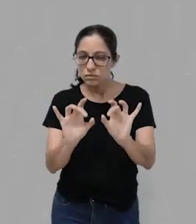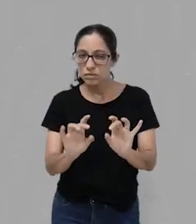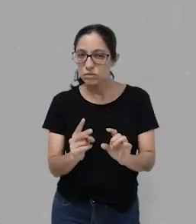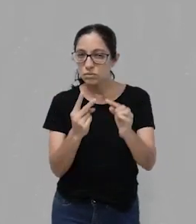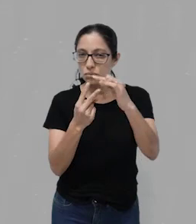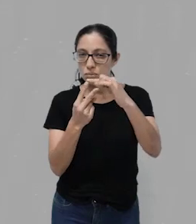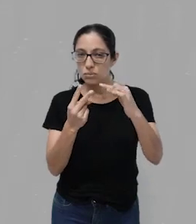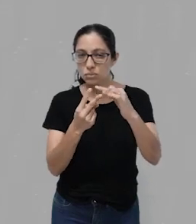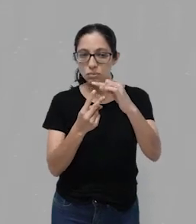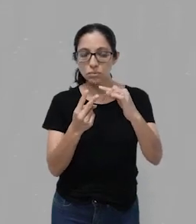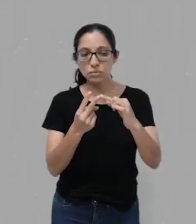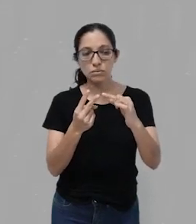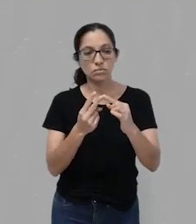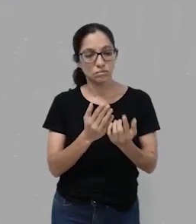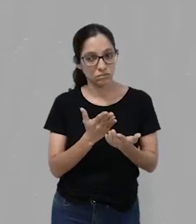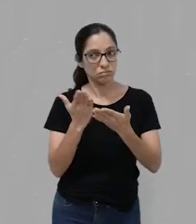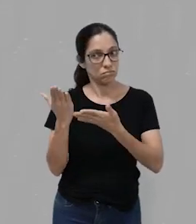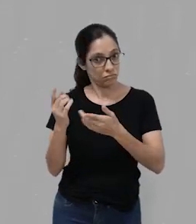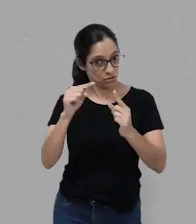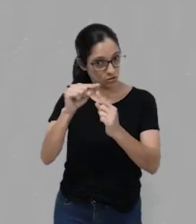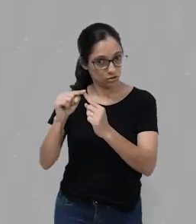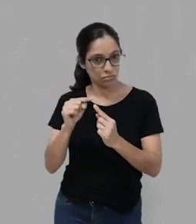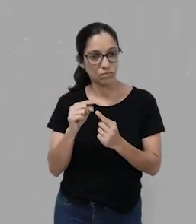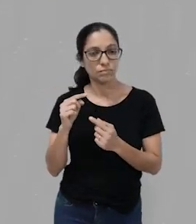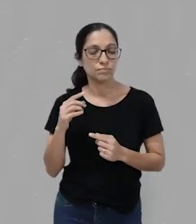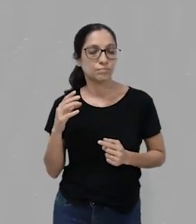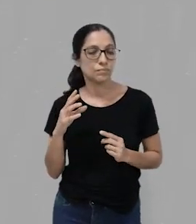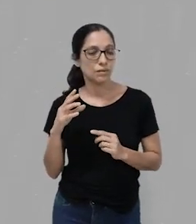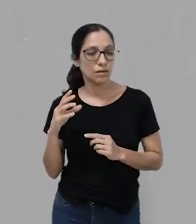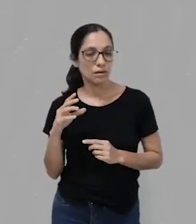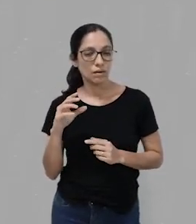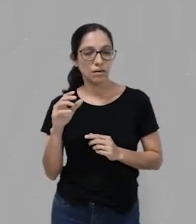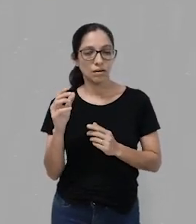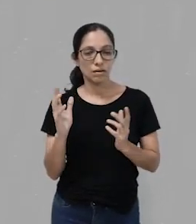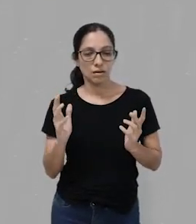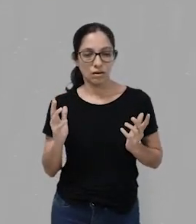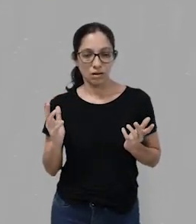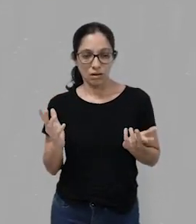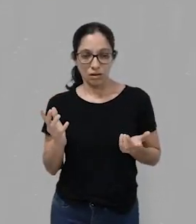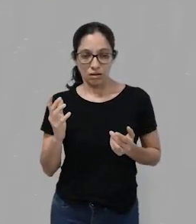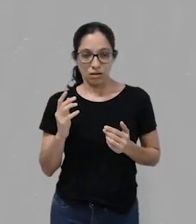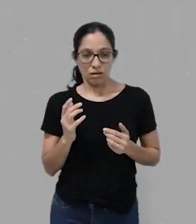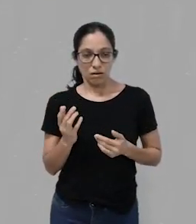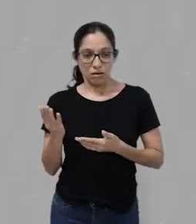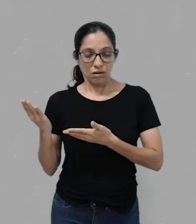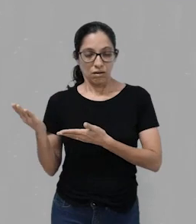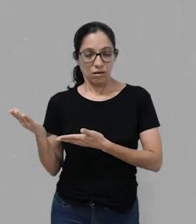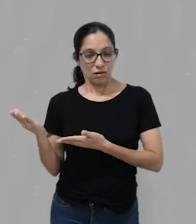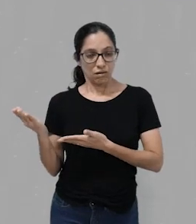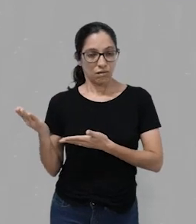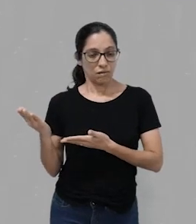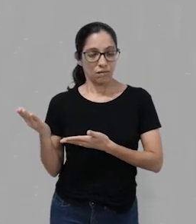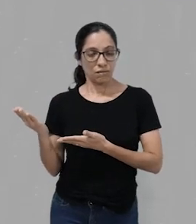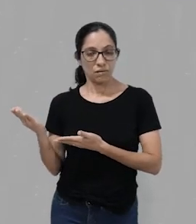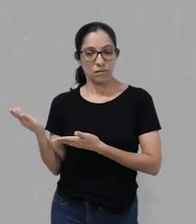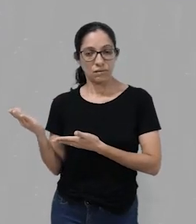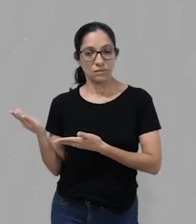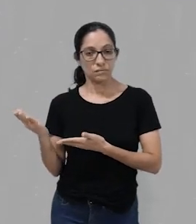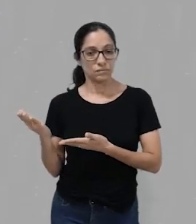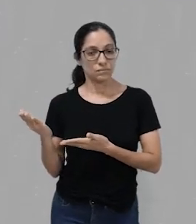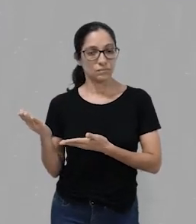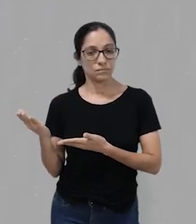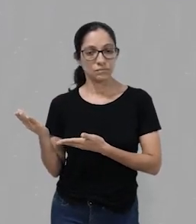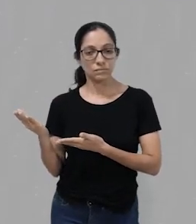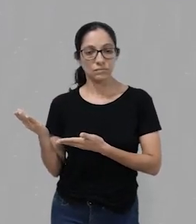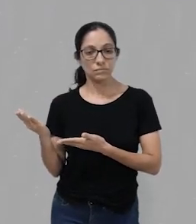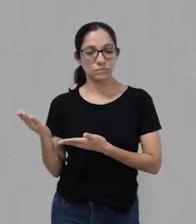de duas, mas são essas aqui, ó: velocidade, agilidade, coordenação motora,